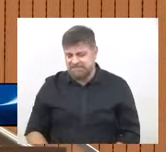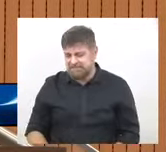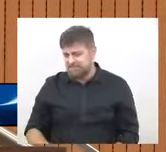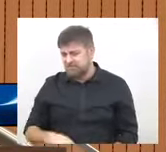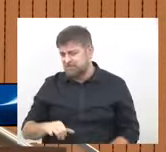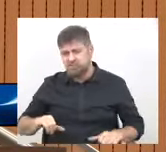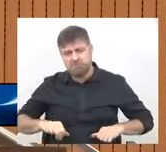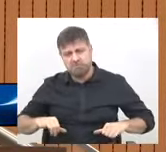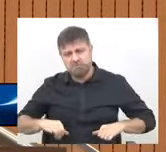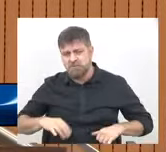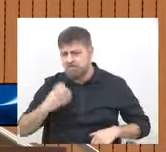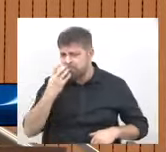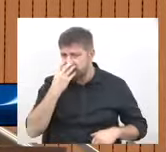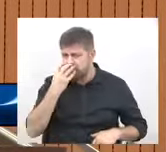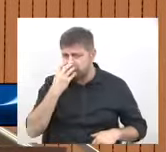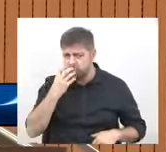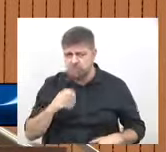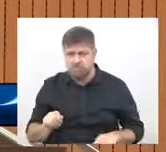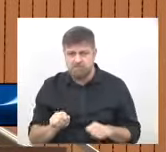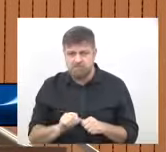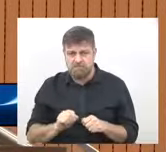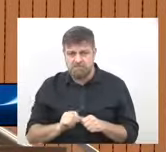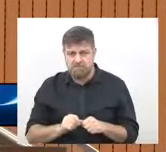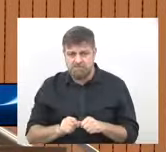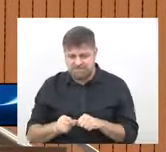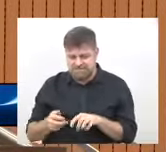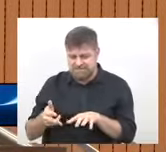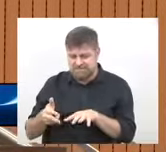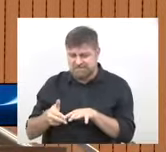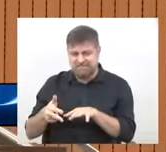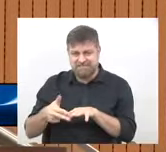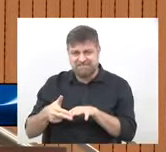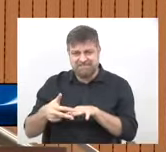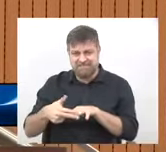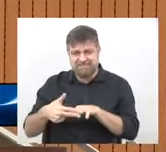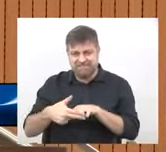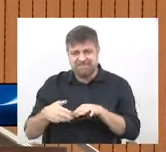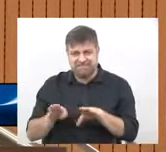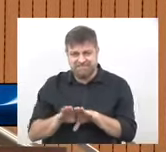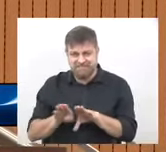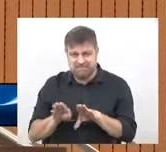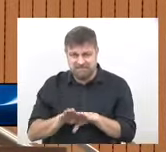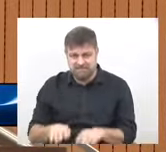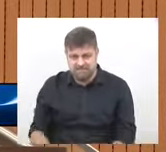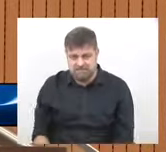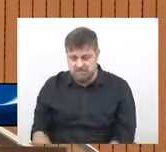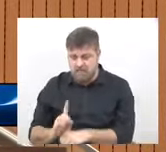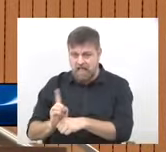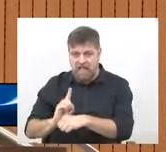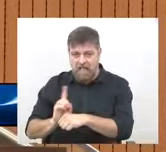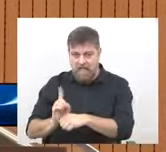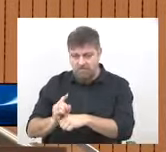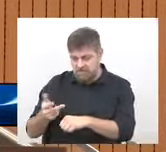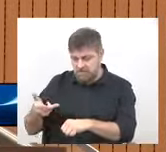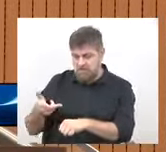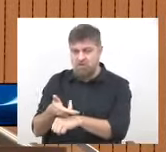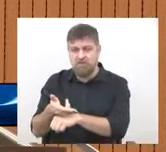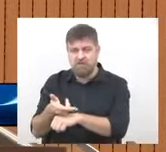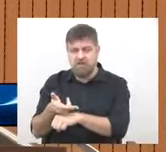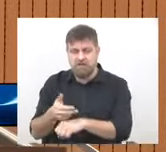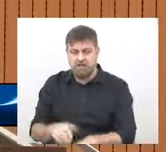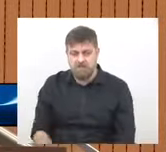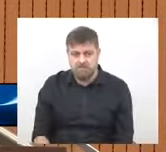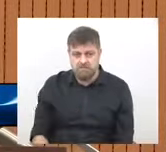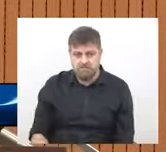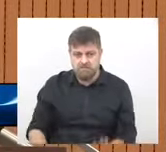agressivo, que é a retirada das unhas dos gatos, e a caudectomia, a retirada da cauda. O que nós temos aí, a